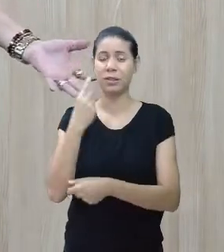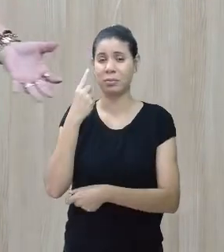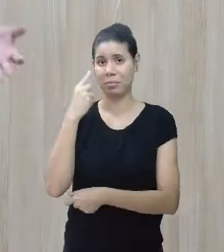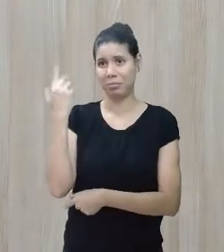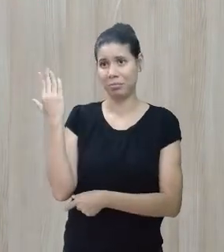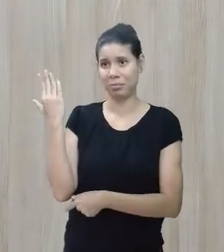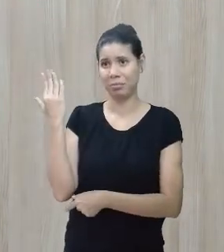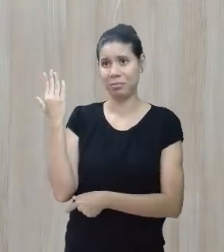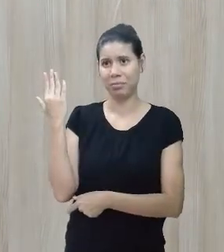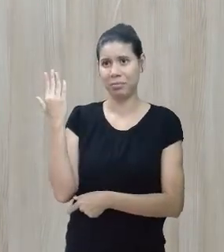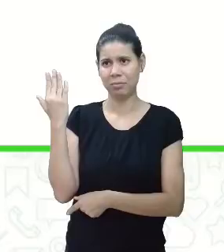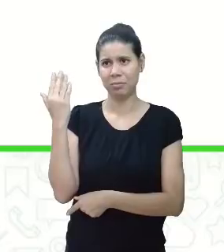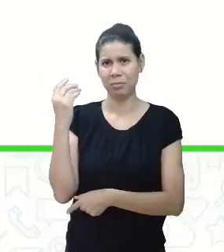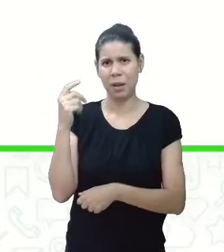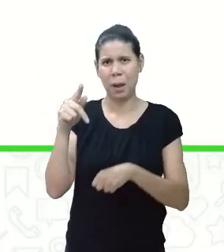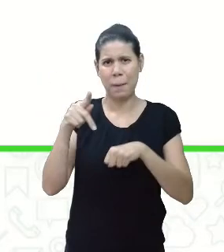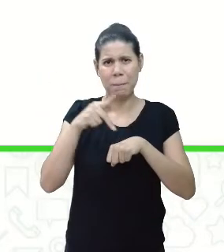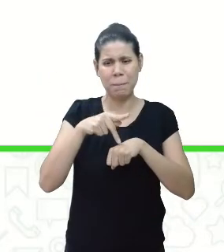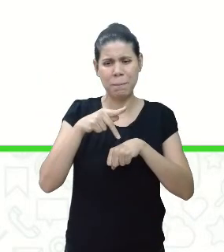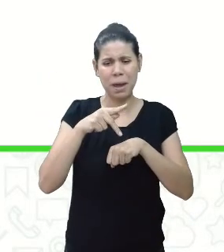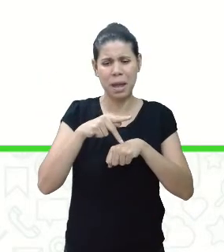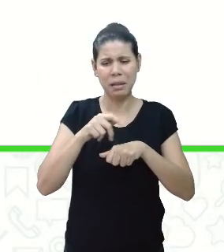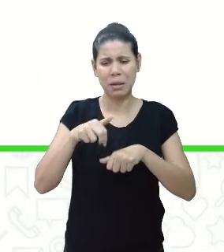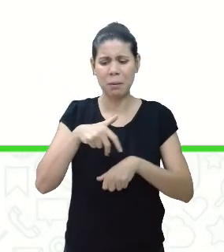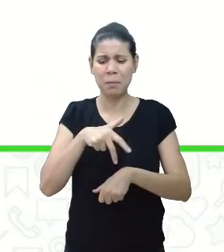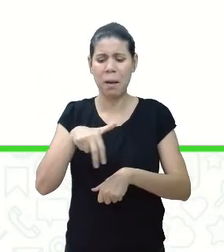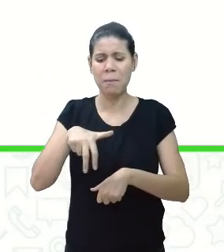gente? Pedras no caminho.